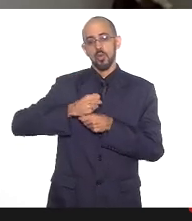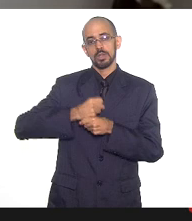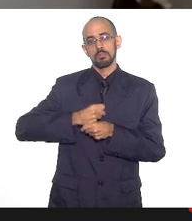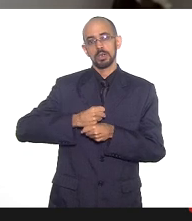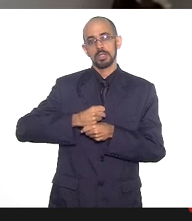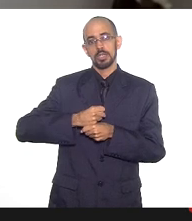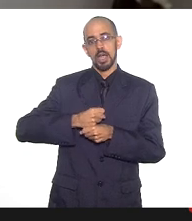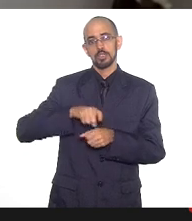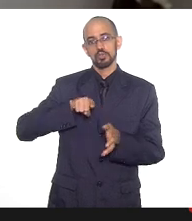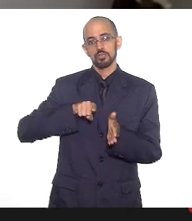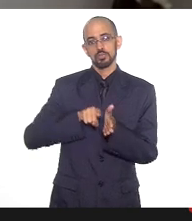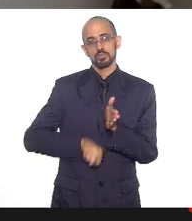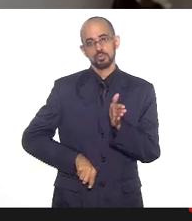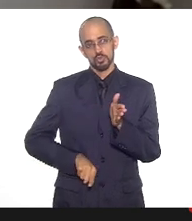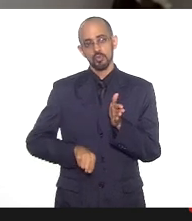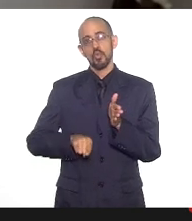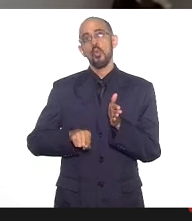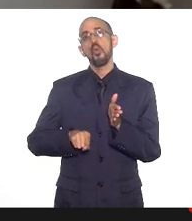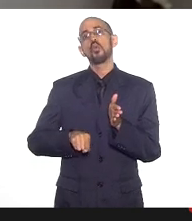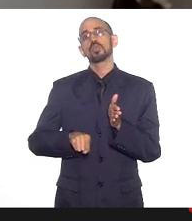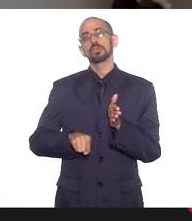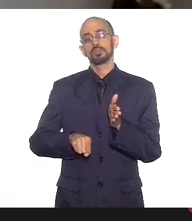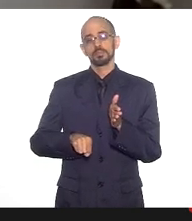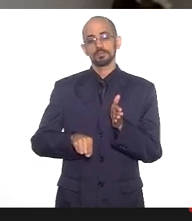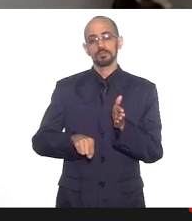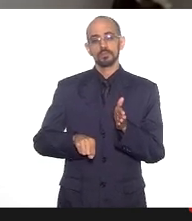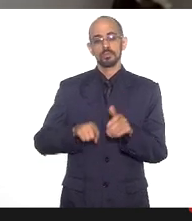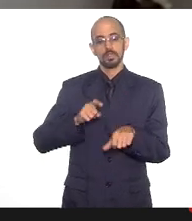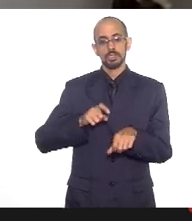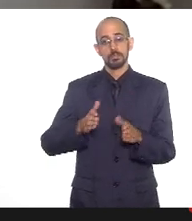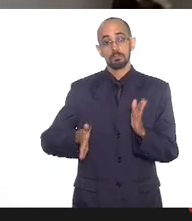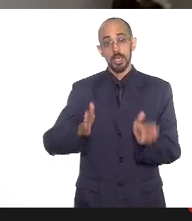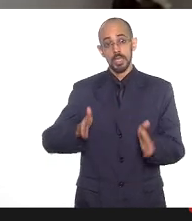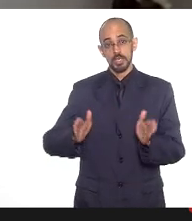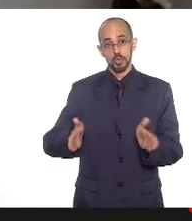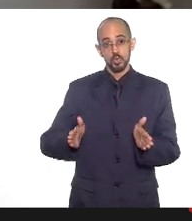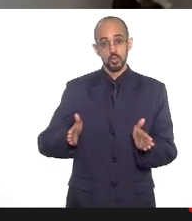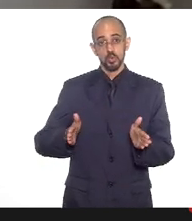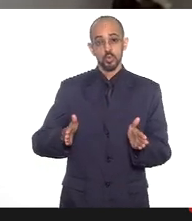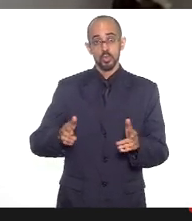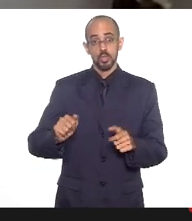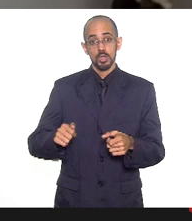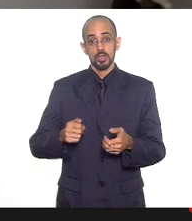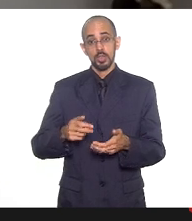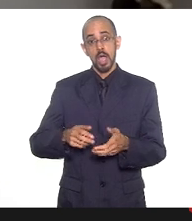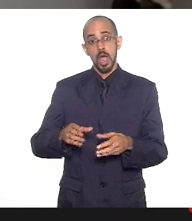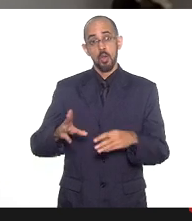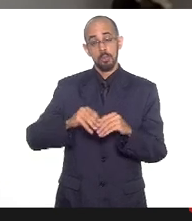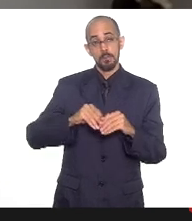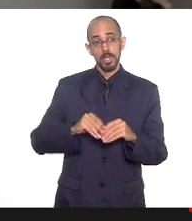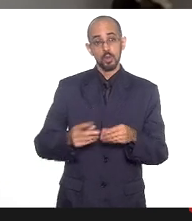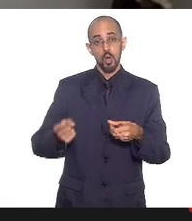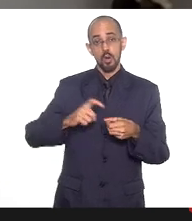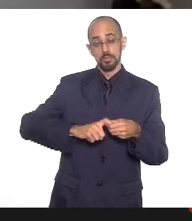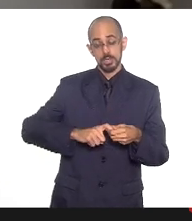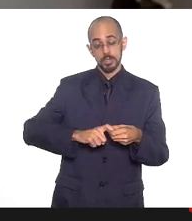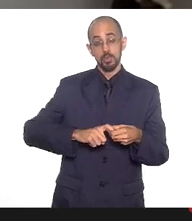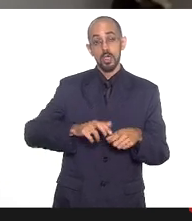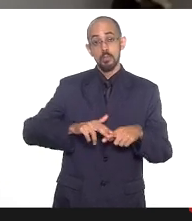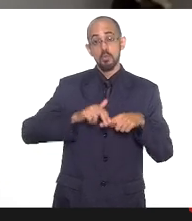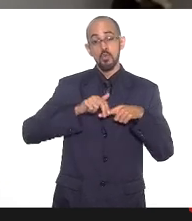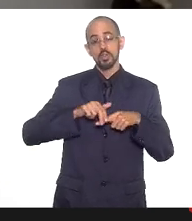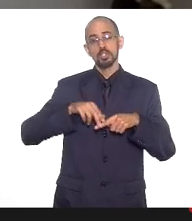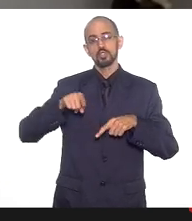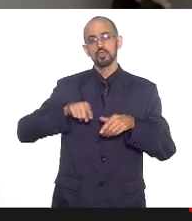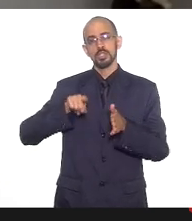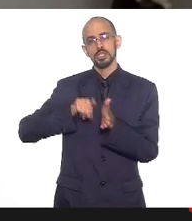a depreciação acontecendo, né, ao longo daquele período que se estendeu a concessão, e que, portanto, essa depreciação